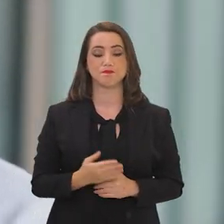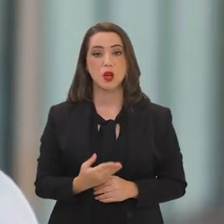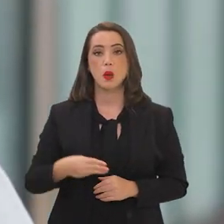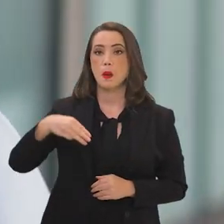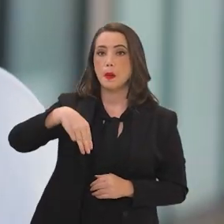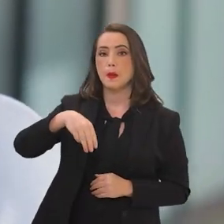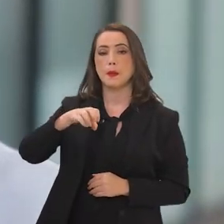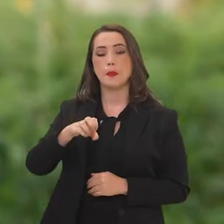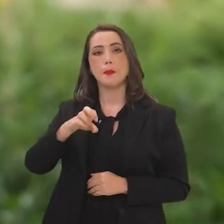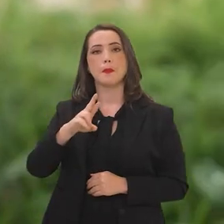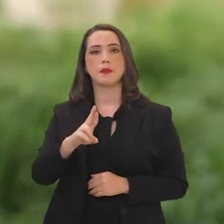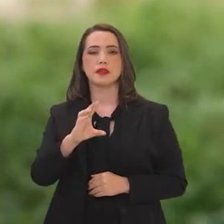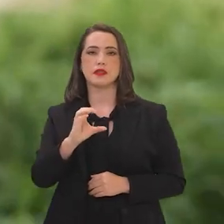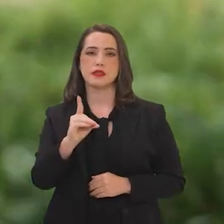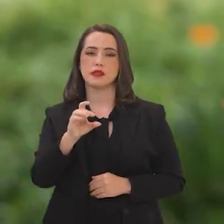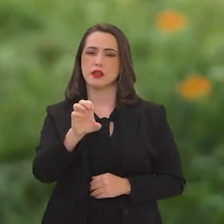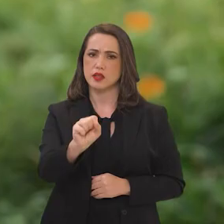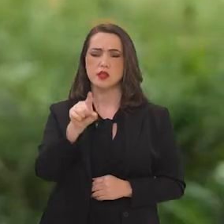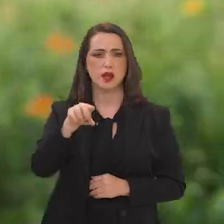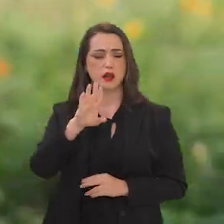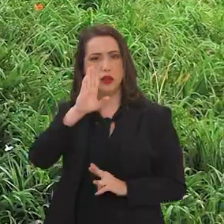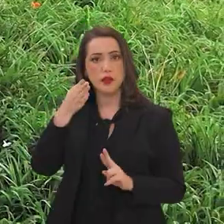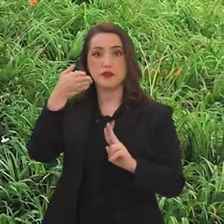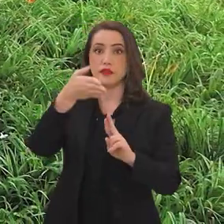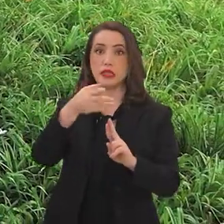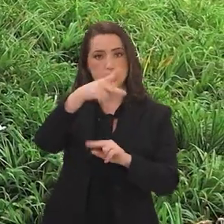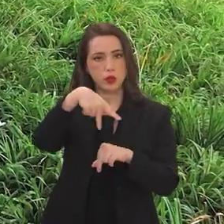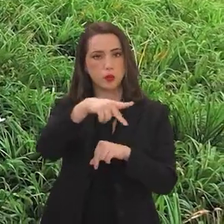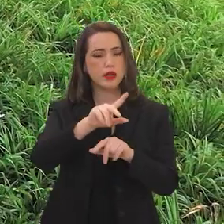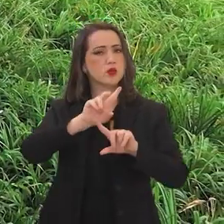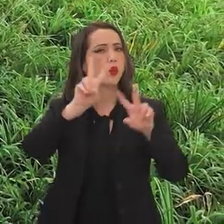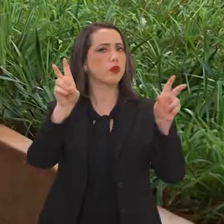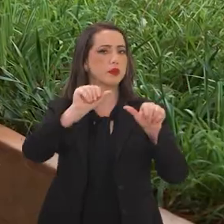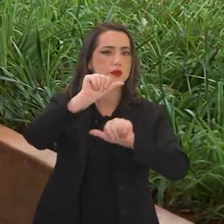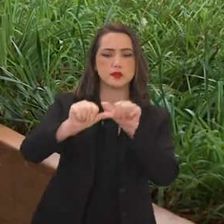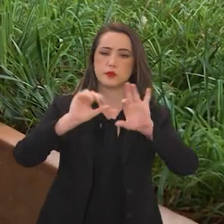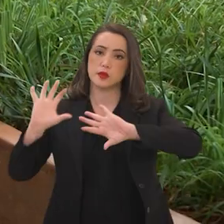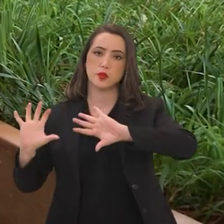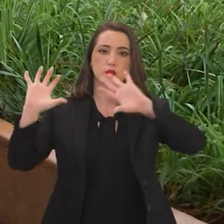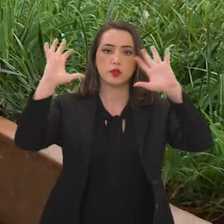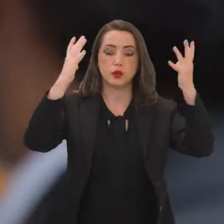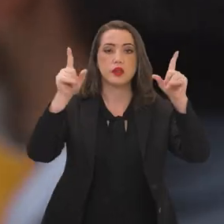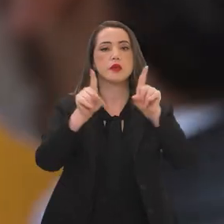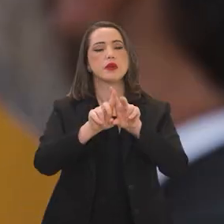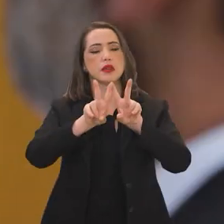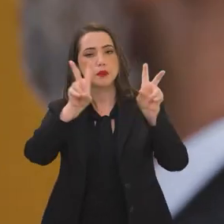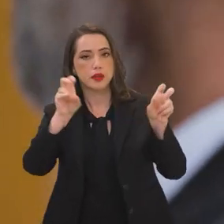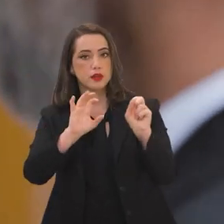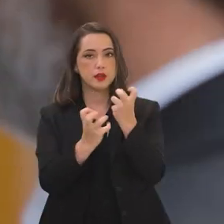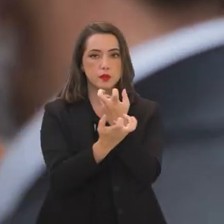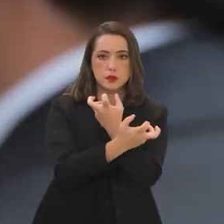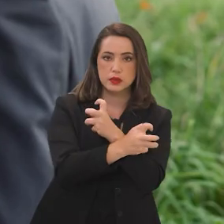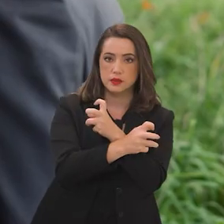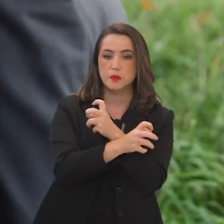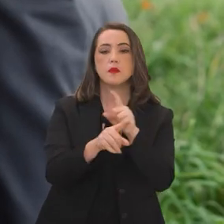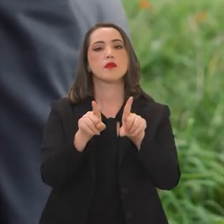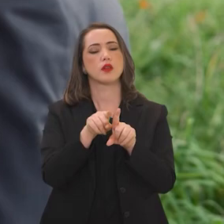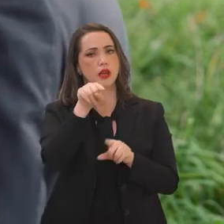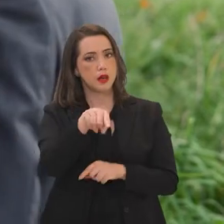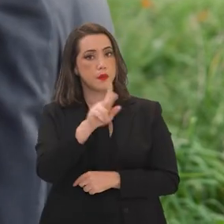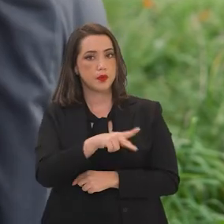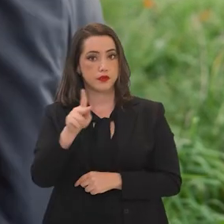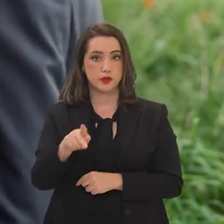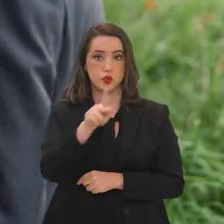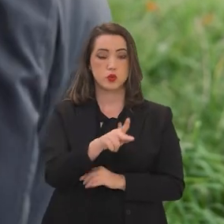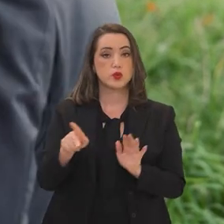é uma das maiores autoridades do país sobre mudanças climáticas e o bioma Cerrado professora titular